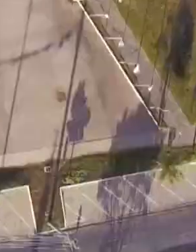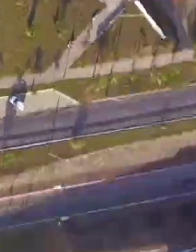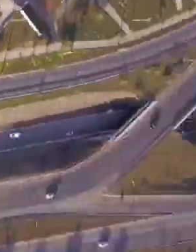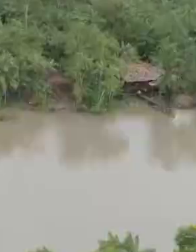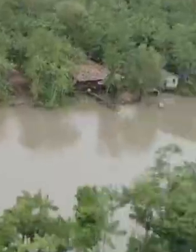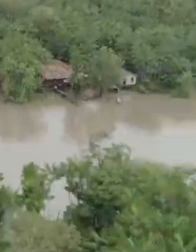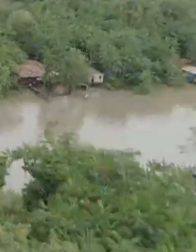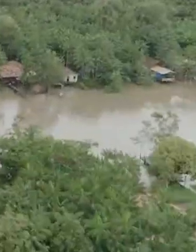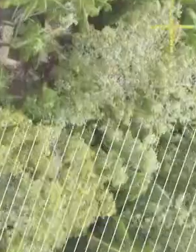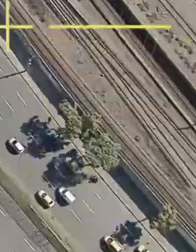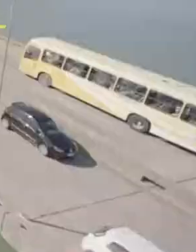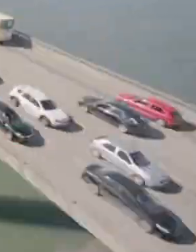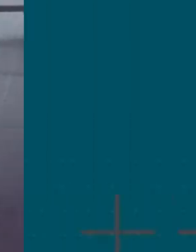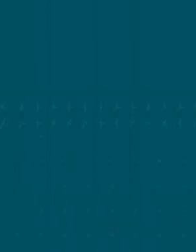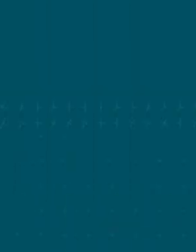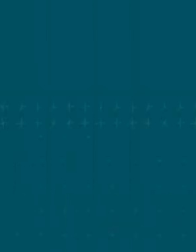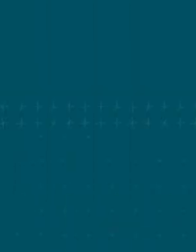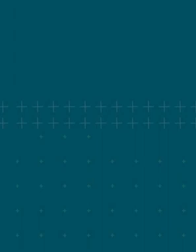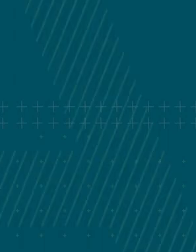não